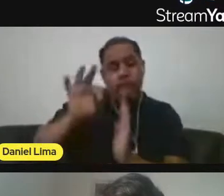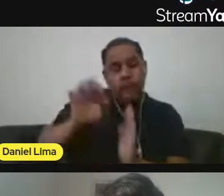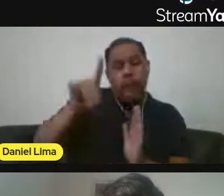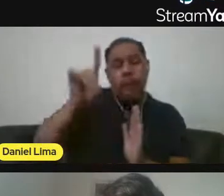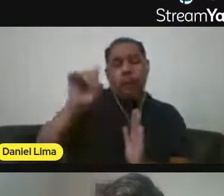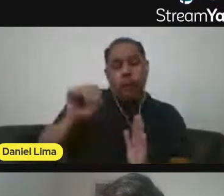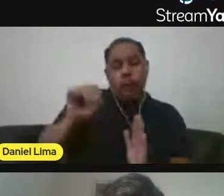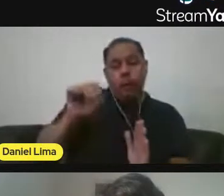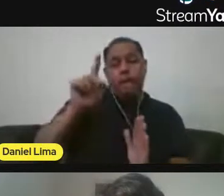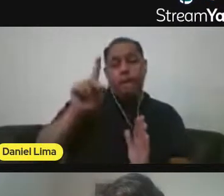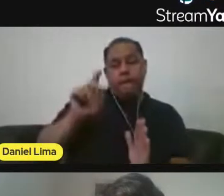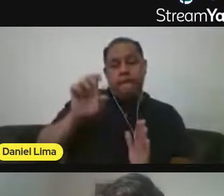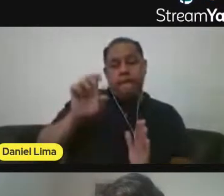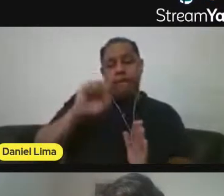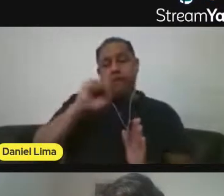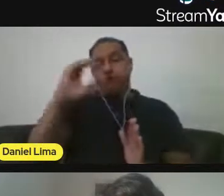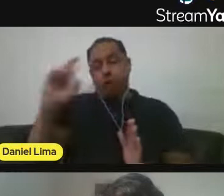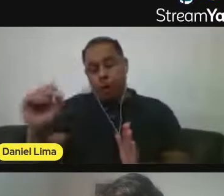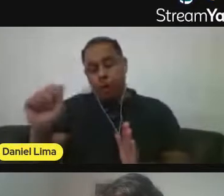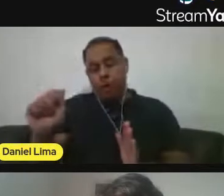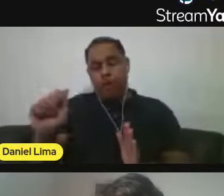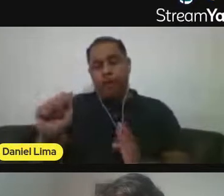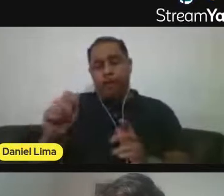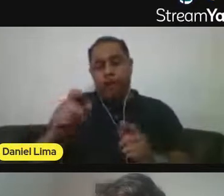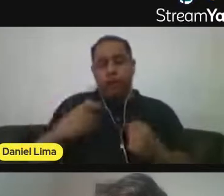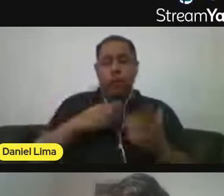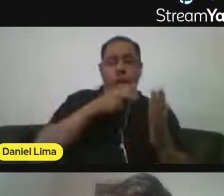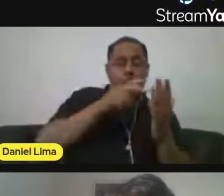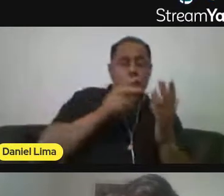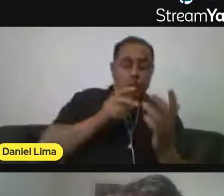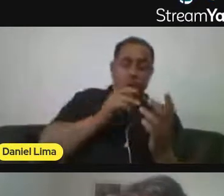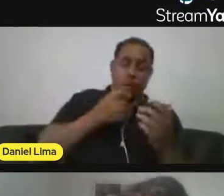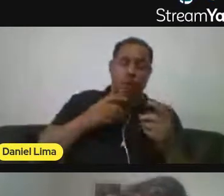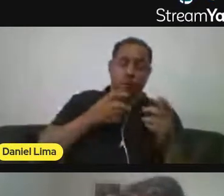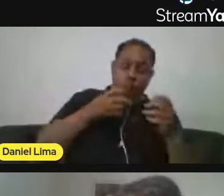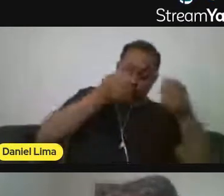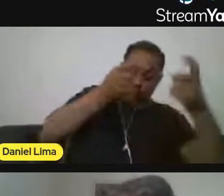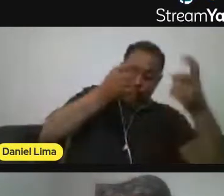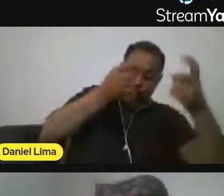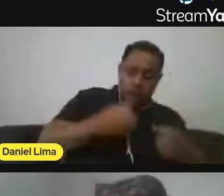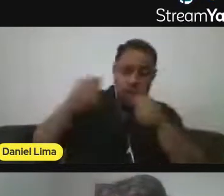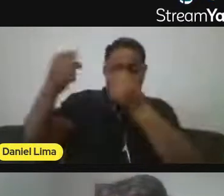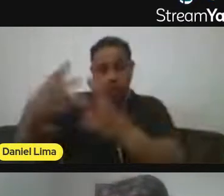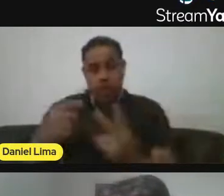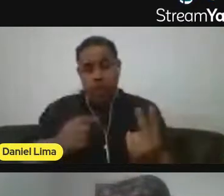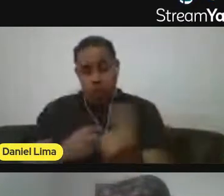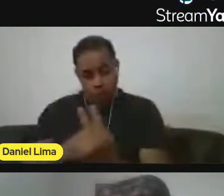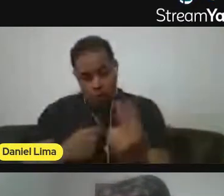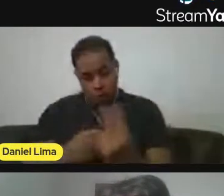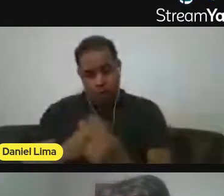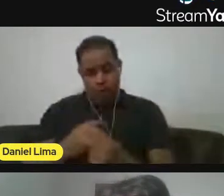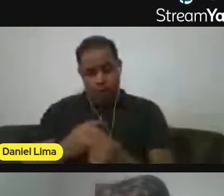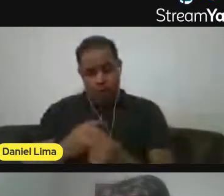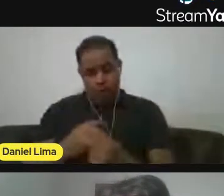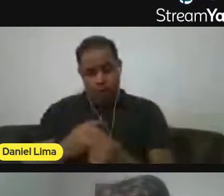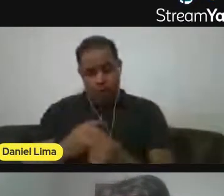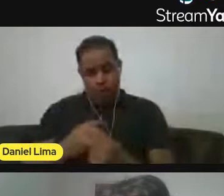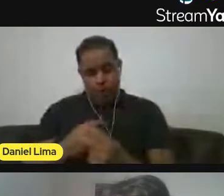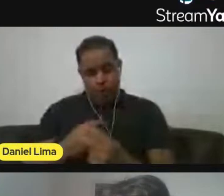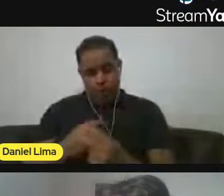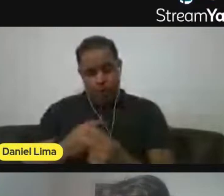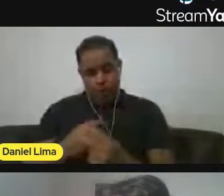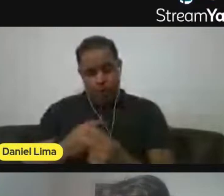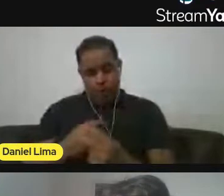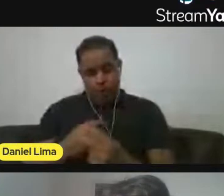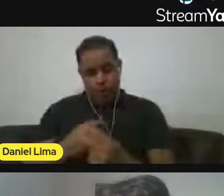Eu acho que quando a gente fala sobre experiência, ela está muito vinculada a quem nós somos, né? A